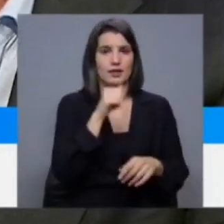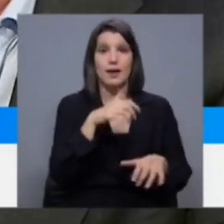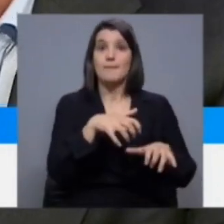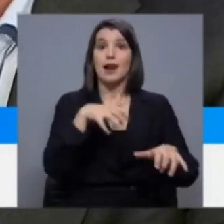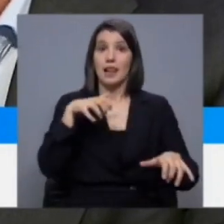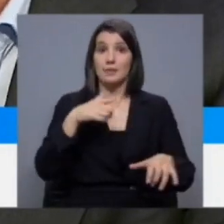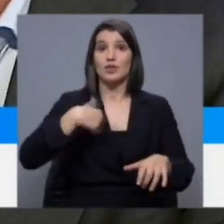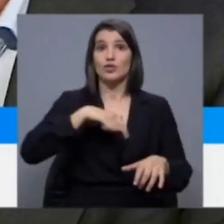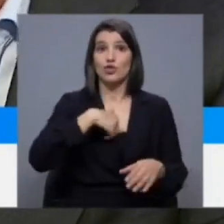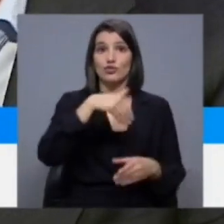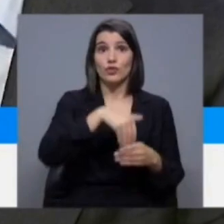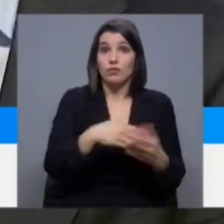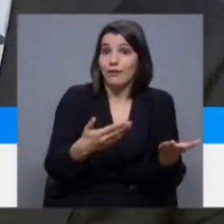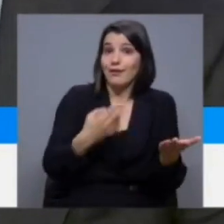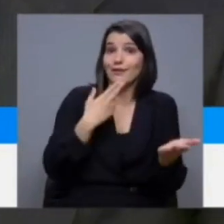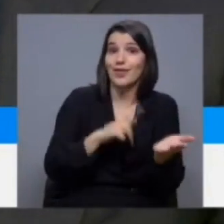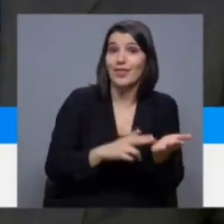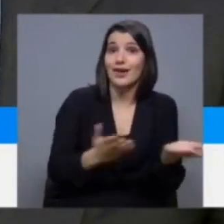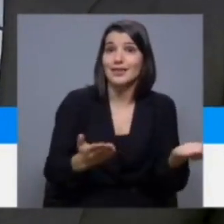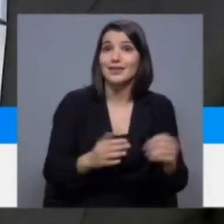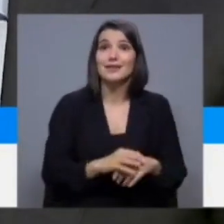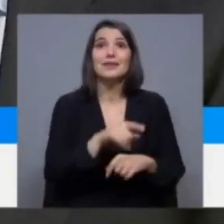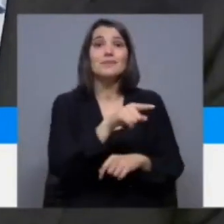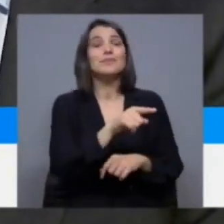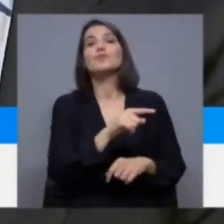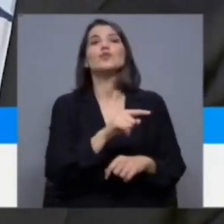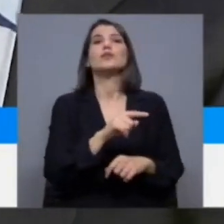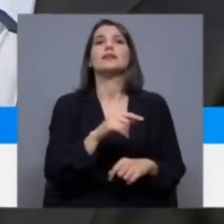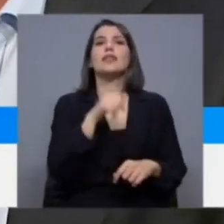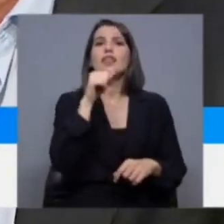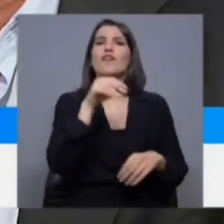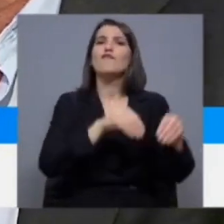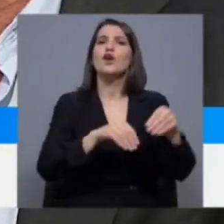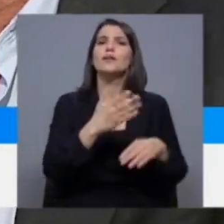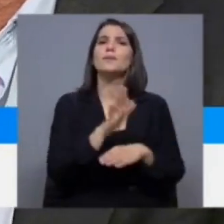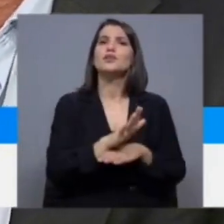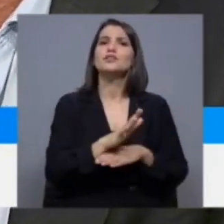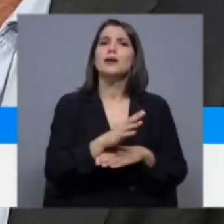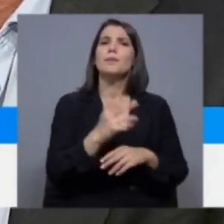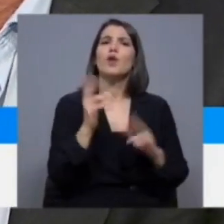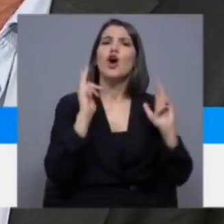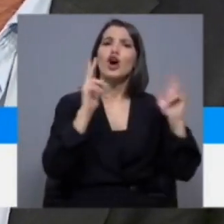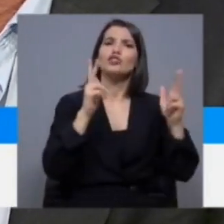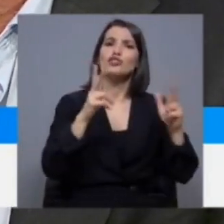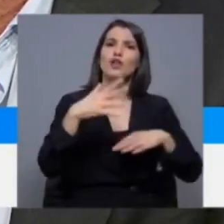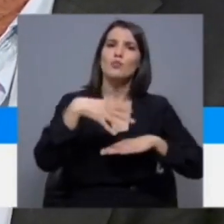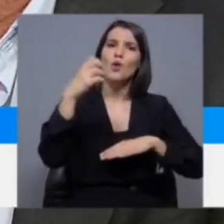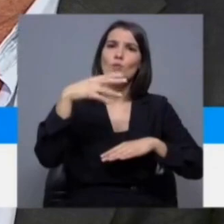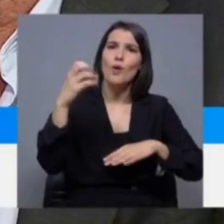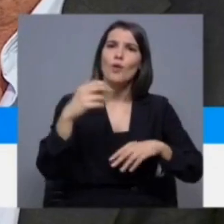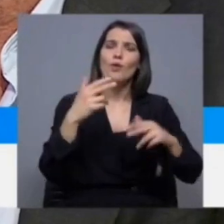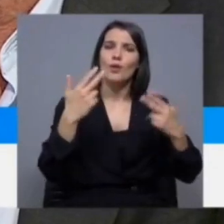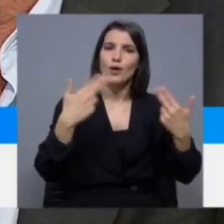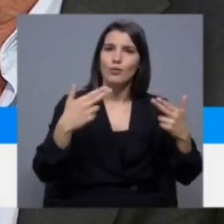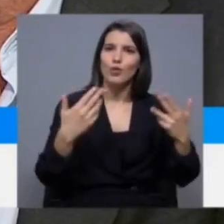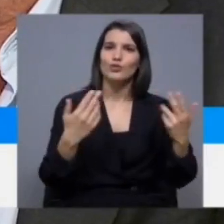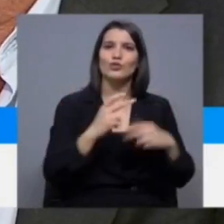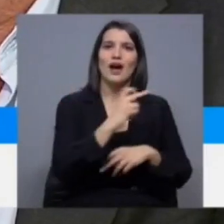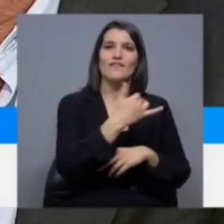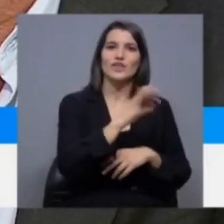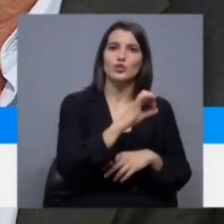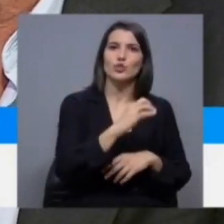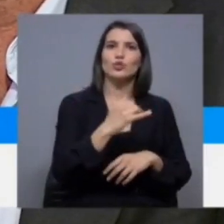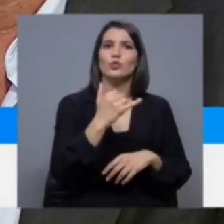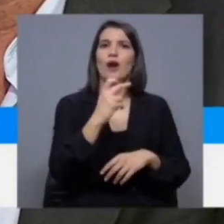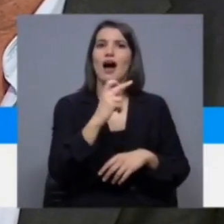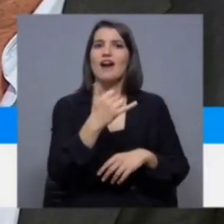Parlamento notamos É verdade não recebe um pronome de tamos reportagens por exemplo a descida das portagens ou o fim das portagens na a28 na